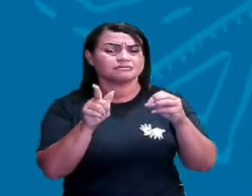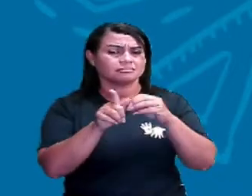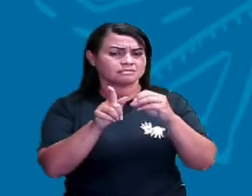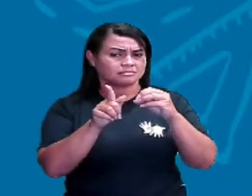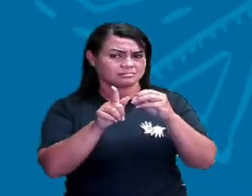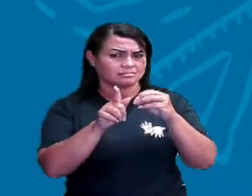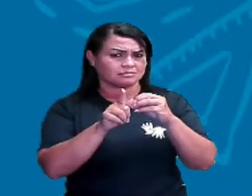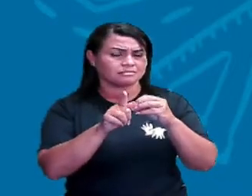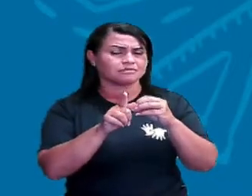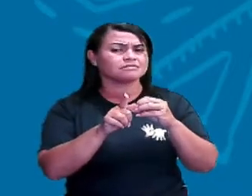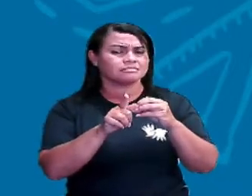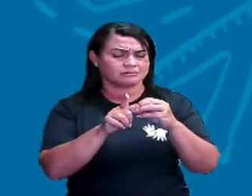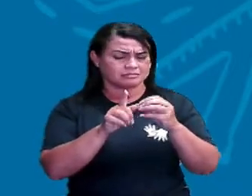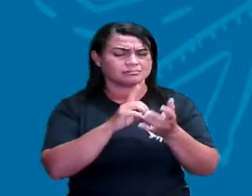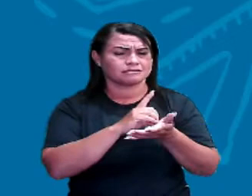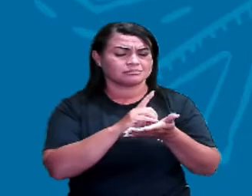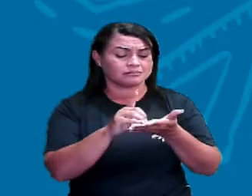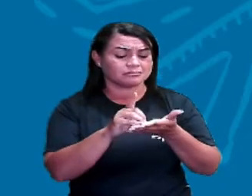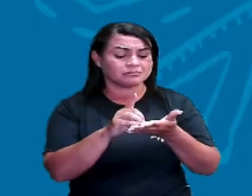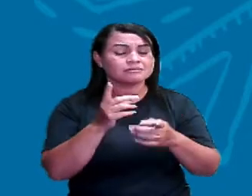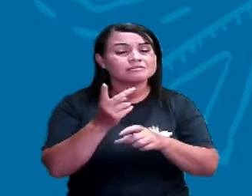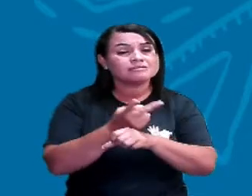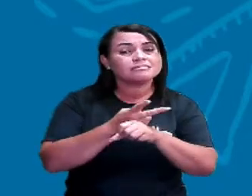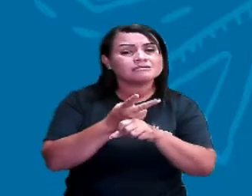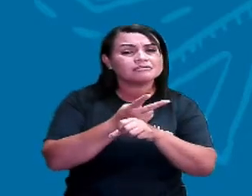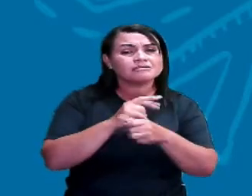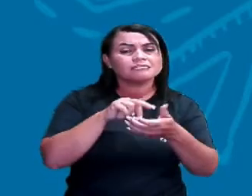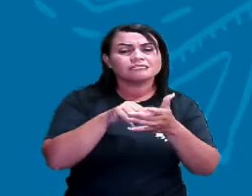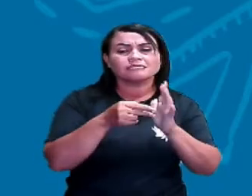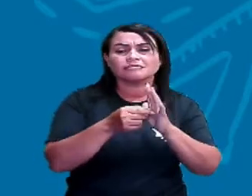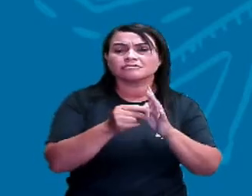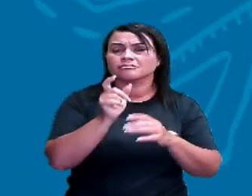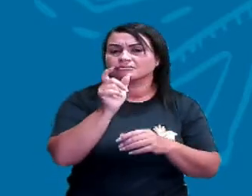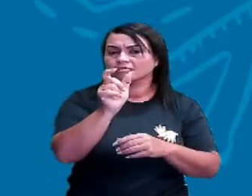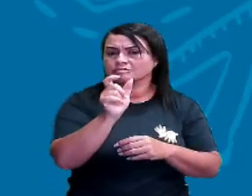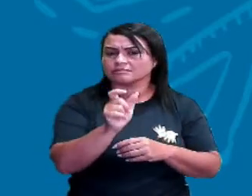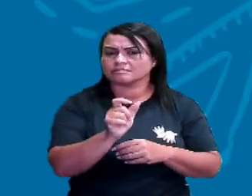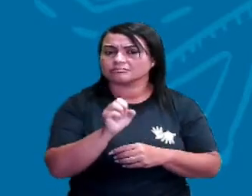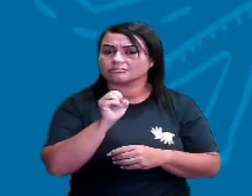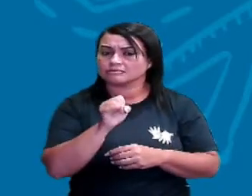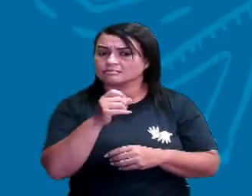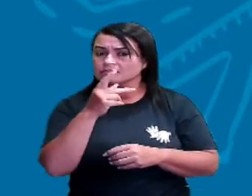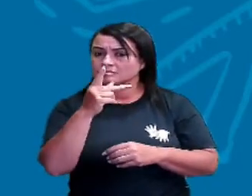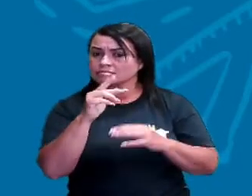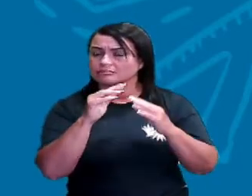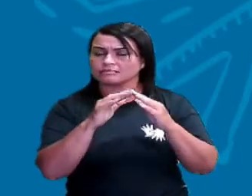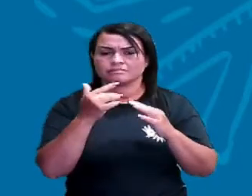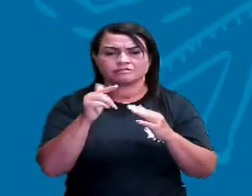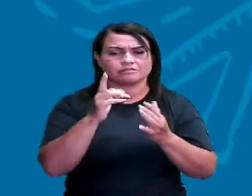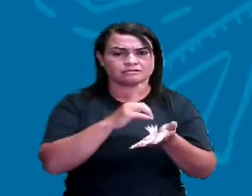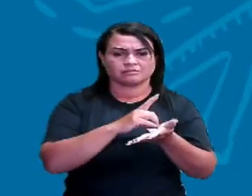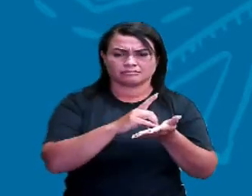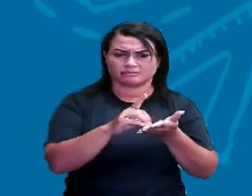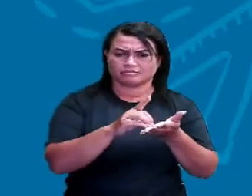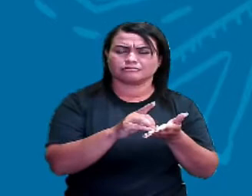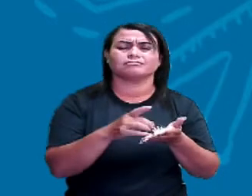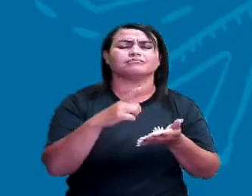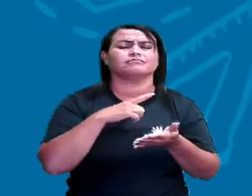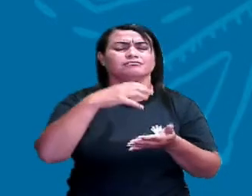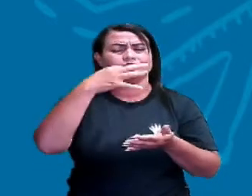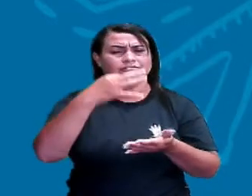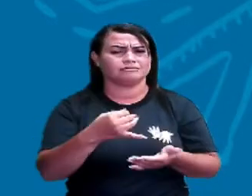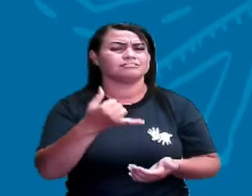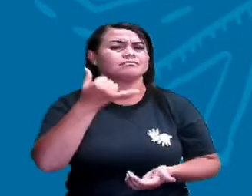não consegue saber o significado das palavras. Porque se na sua casa não tiver um dicionário, mas tenho certeza que tem